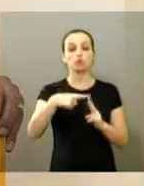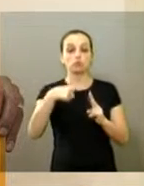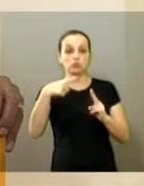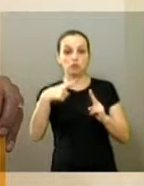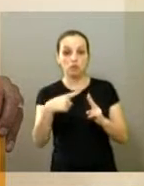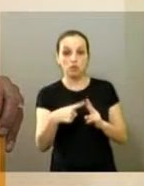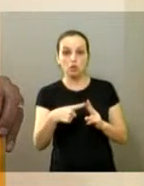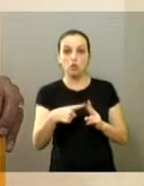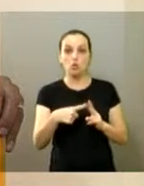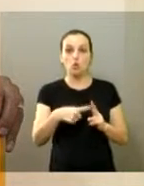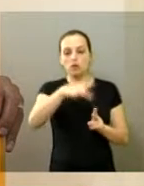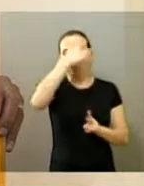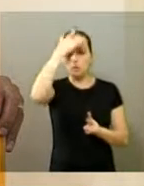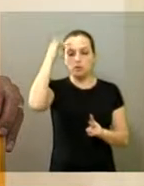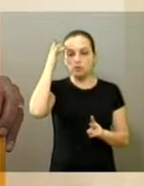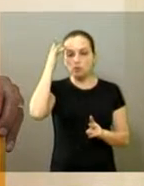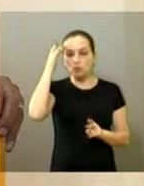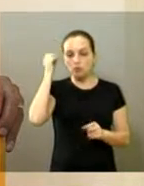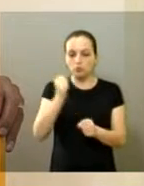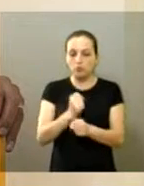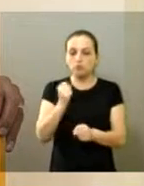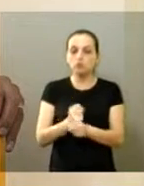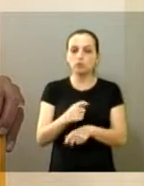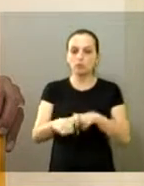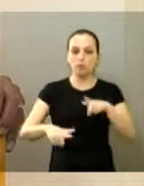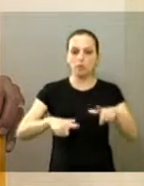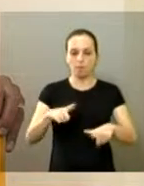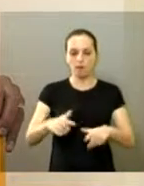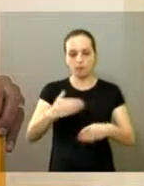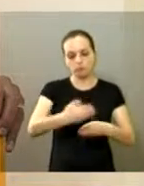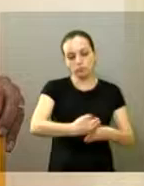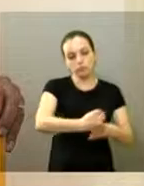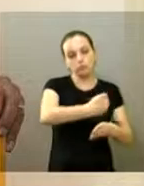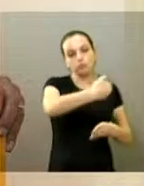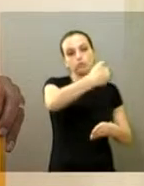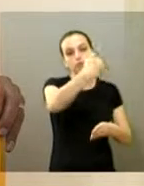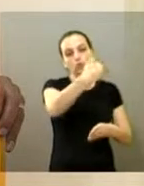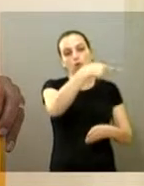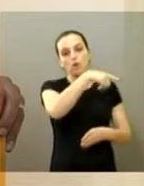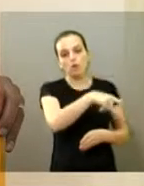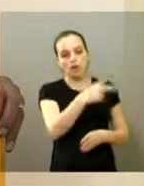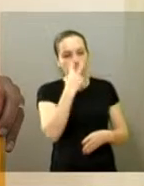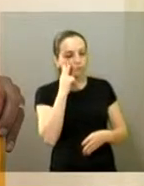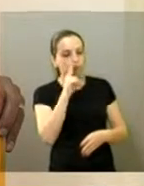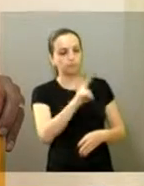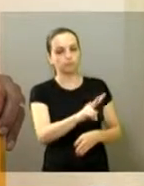2 pedreiros e 1 servente. Então o muro que nós vamos começar a levantar lá no fundo que o senhor viu, né?